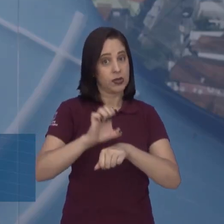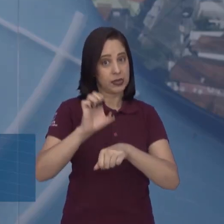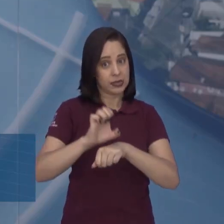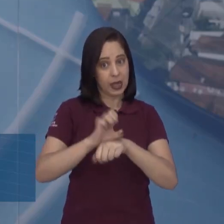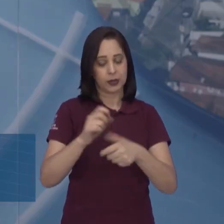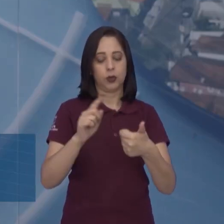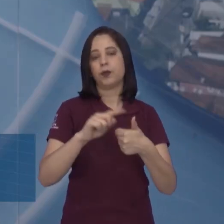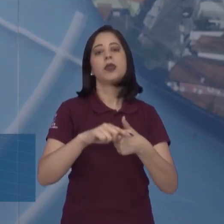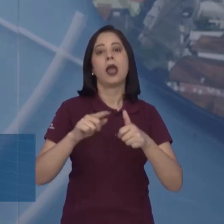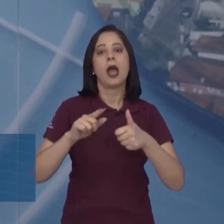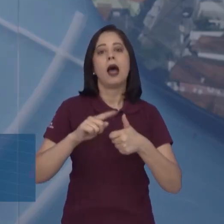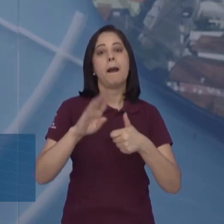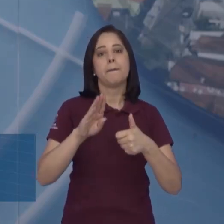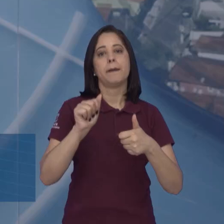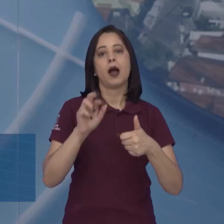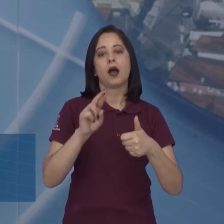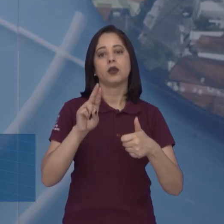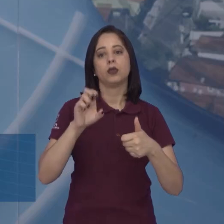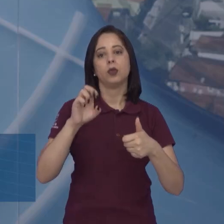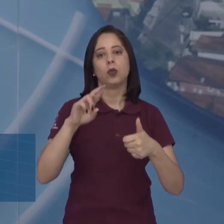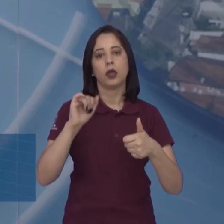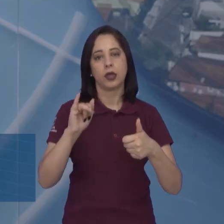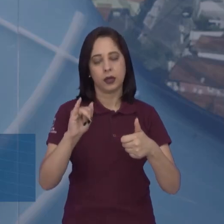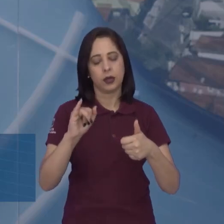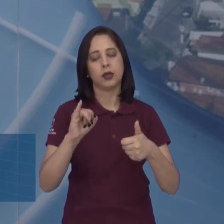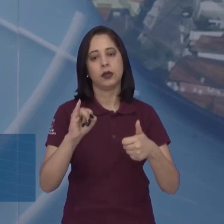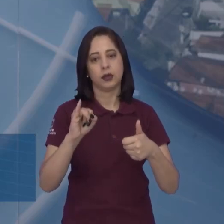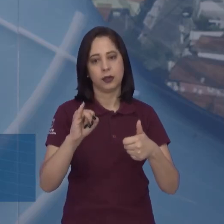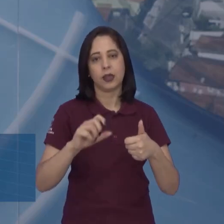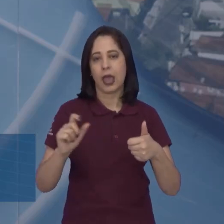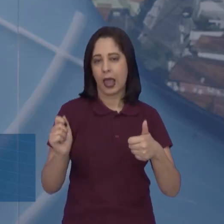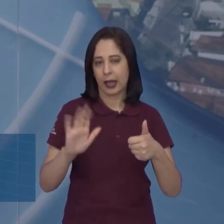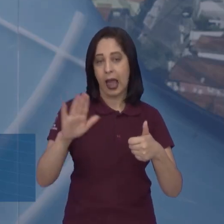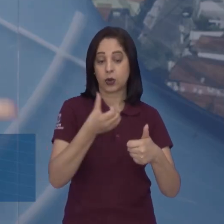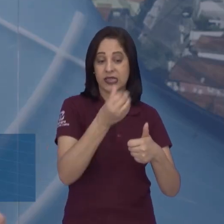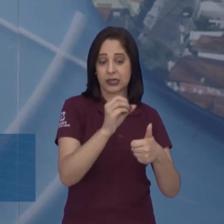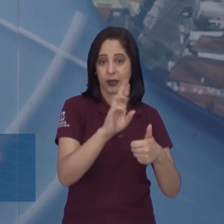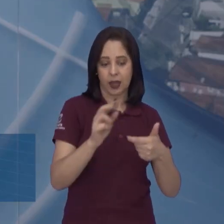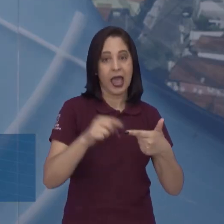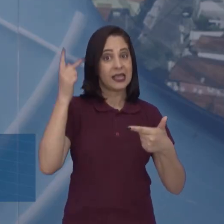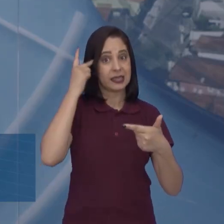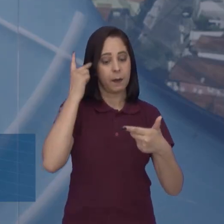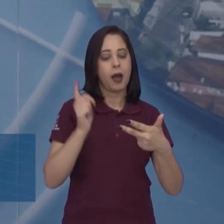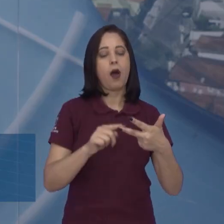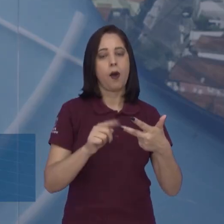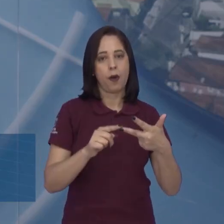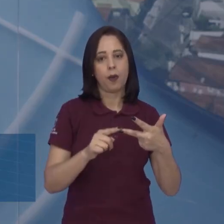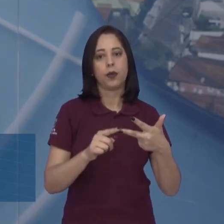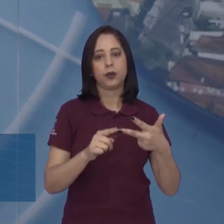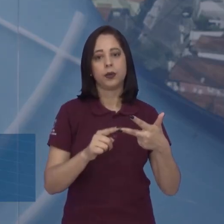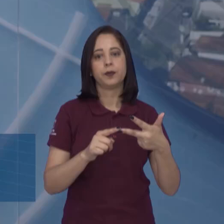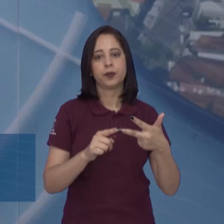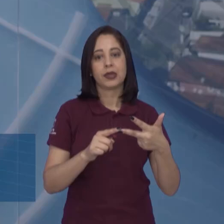para Barueri, que o metro quadrado ultrapassa os R$ 60, né, o preço, São Paulo, capital, e